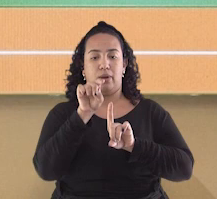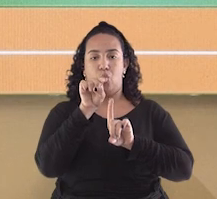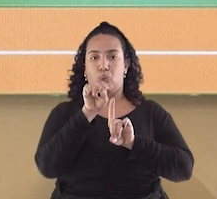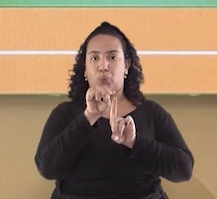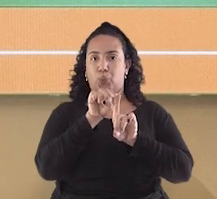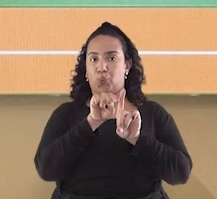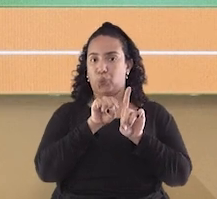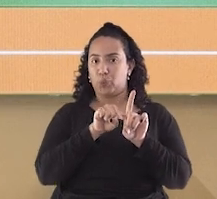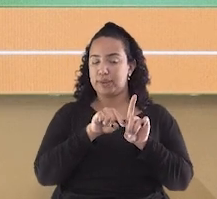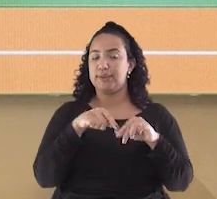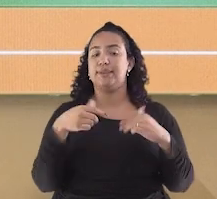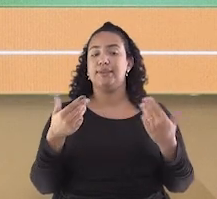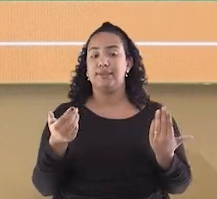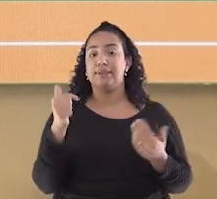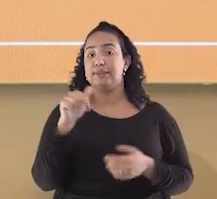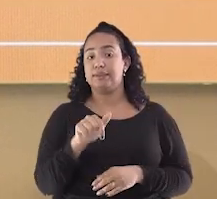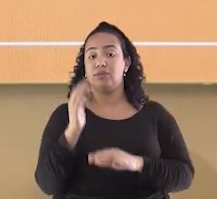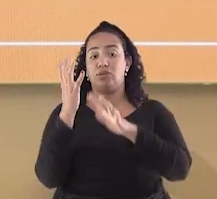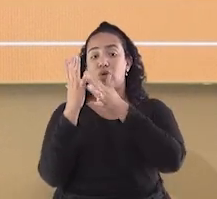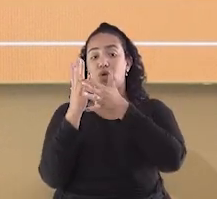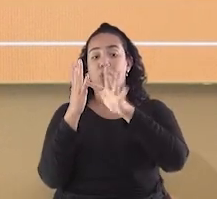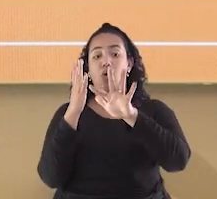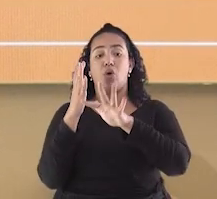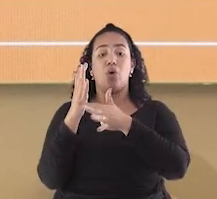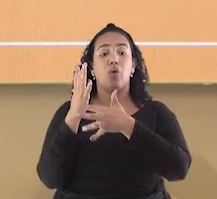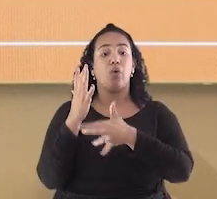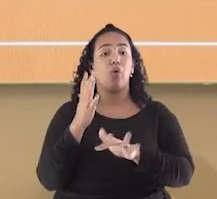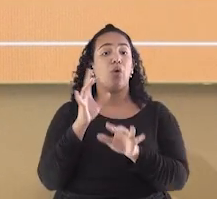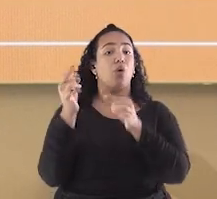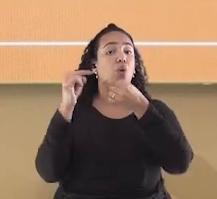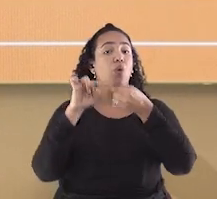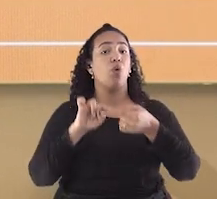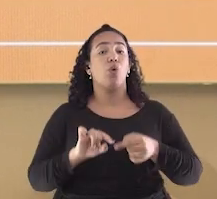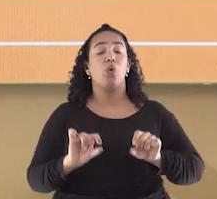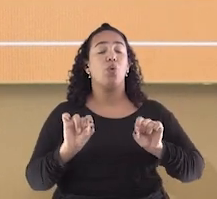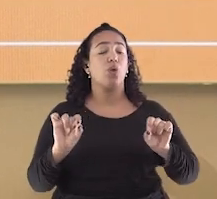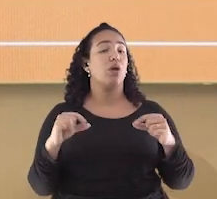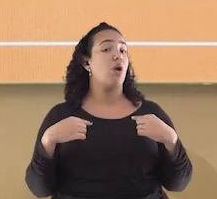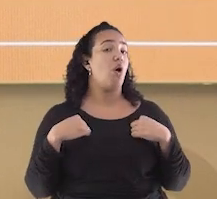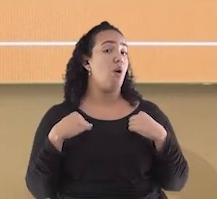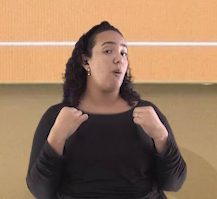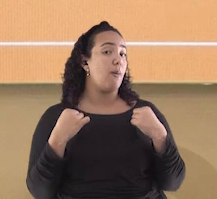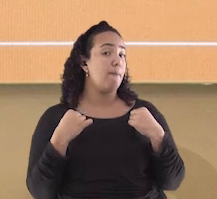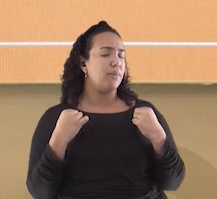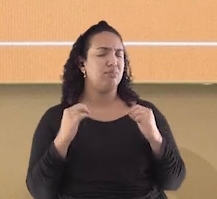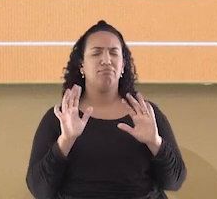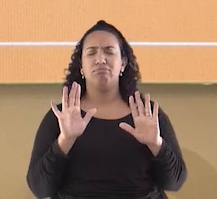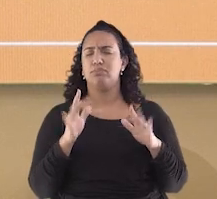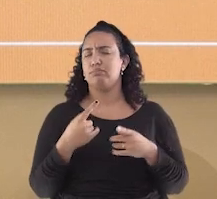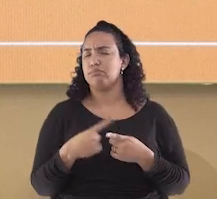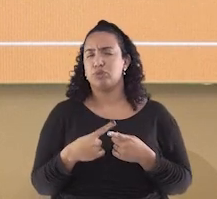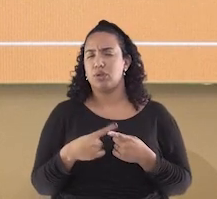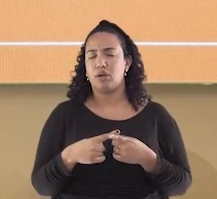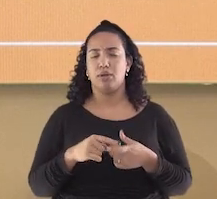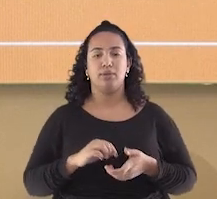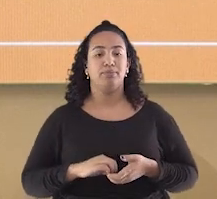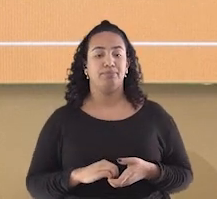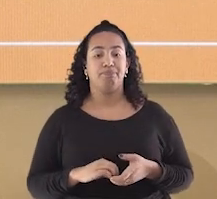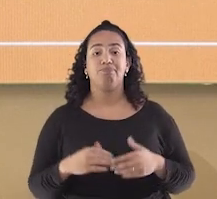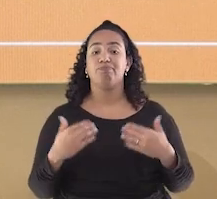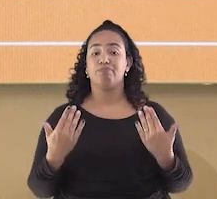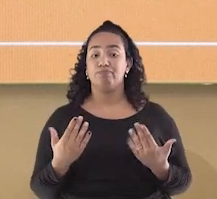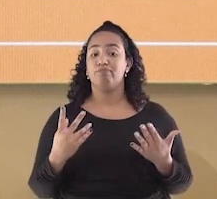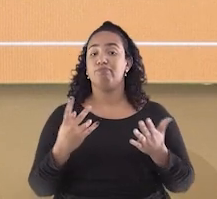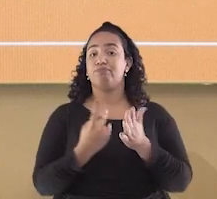mas por que o mercado de vestuário, né? Bom, o que ocorre aqui é a lei da oferta e procura, que regula o custo de peças de vestuário. Uma